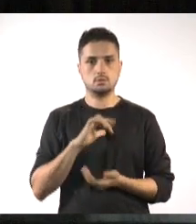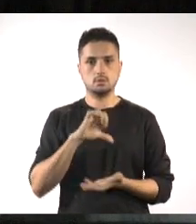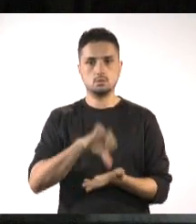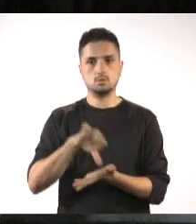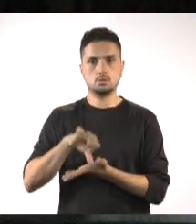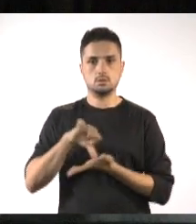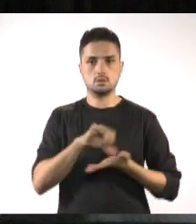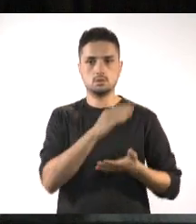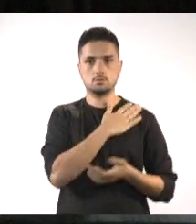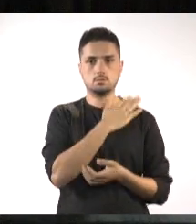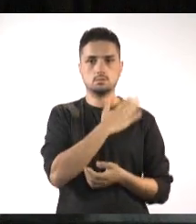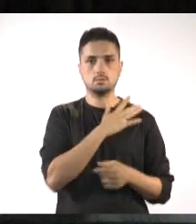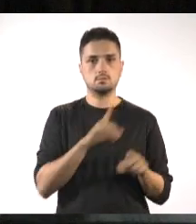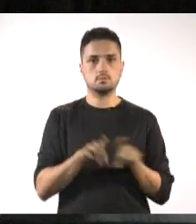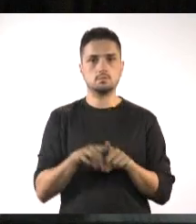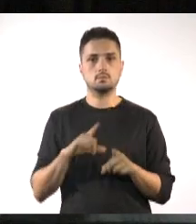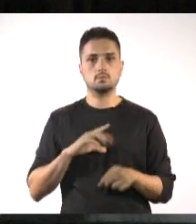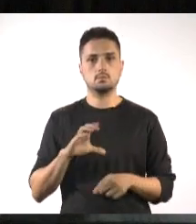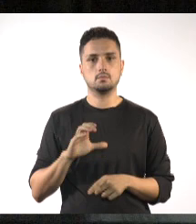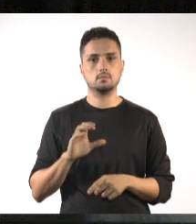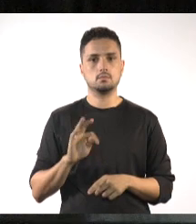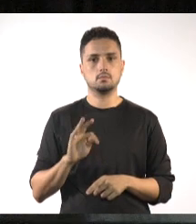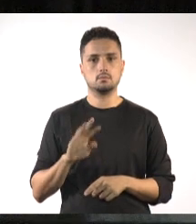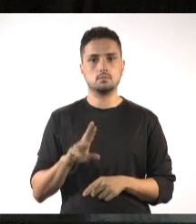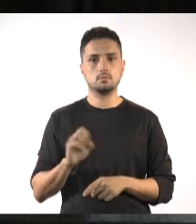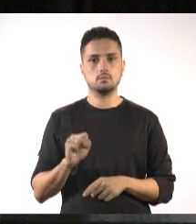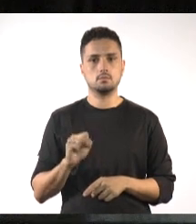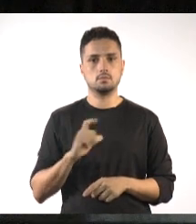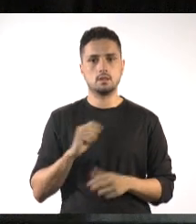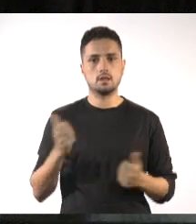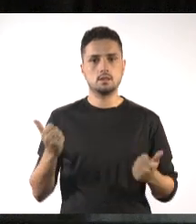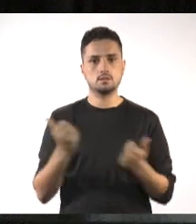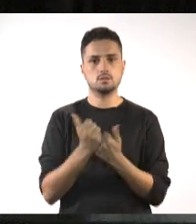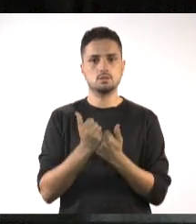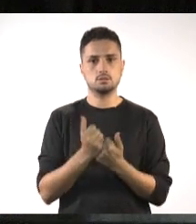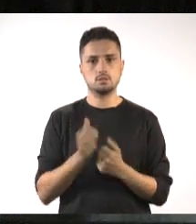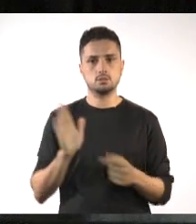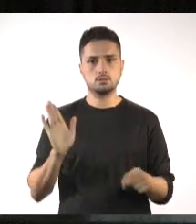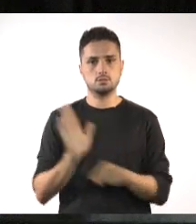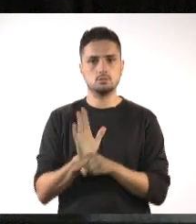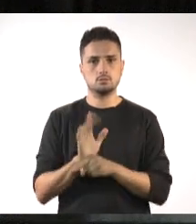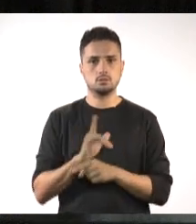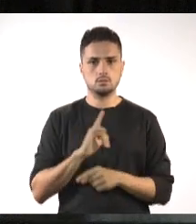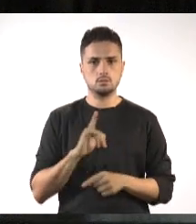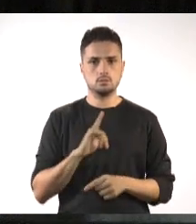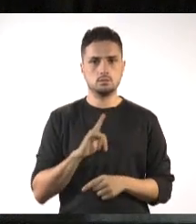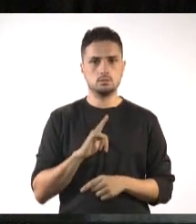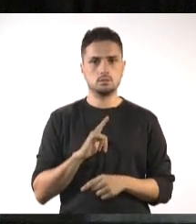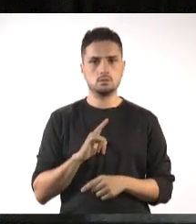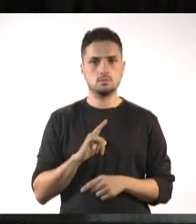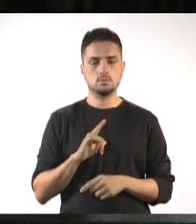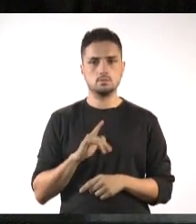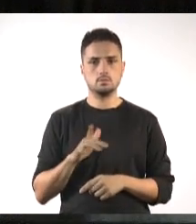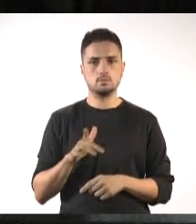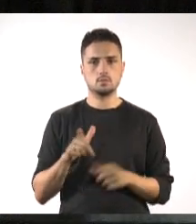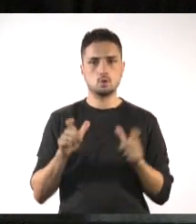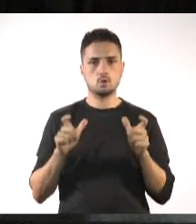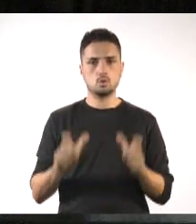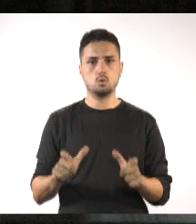militares, temos CPOR, CIFAM, CRIAM, assistência beneficente, temos um campinho que fica